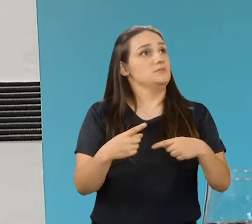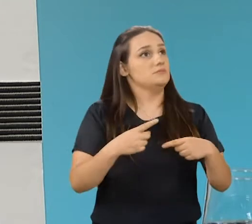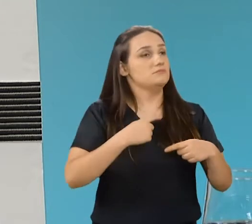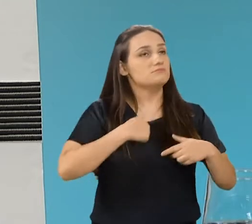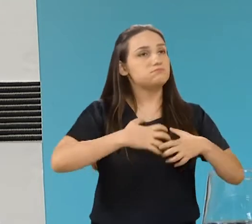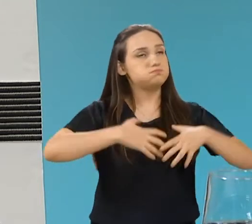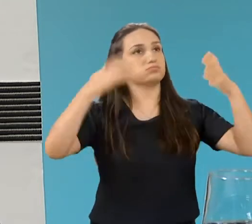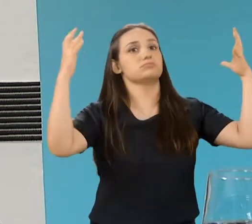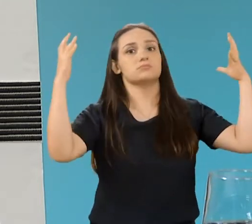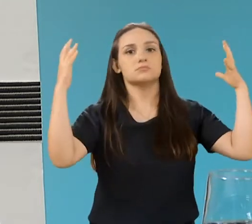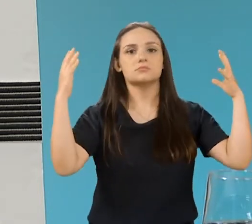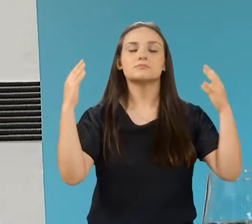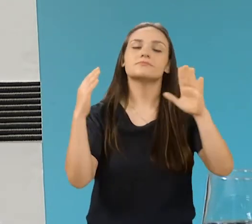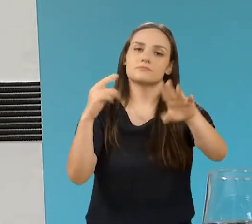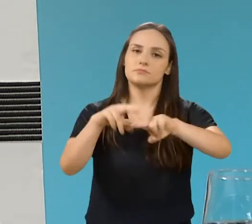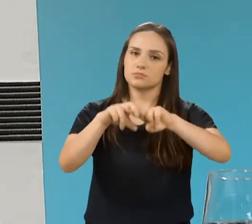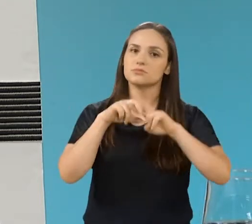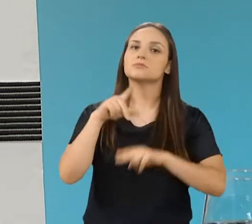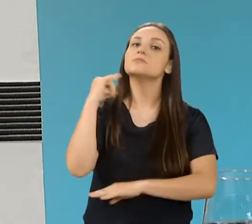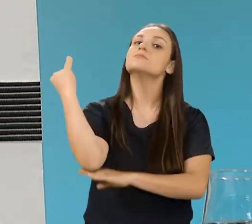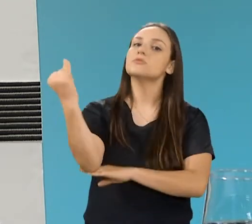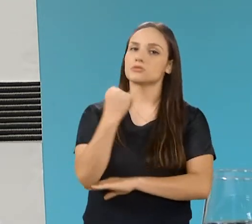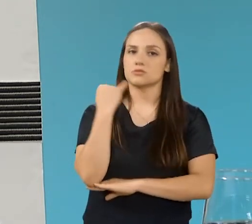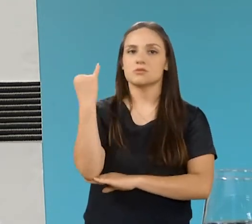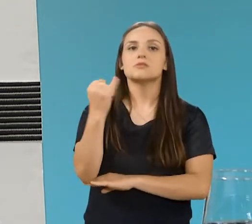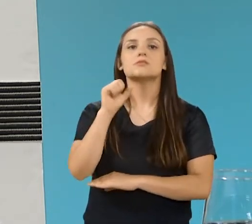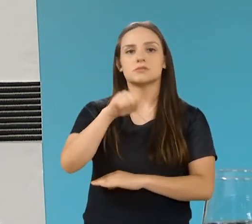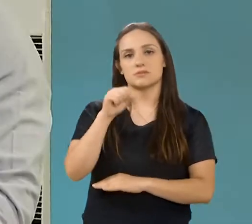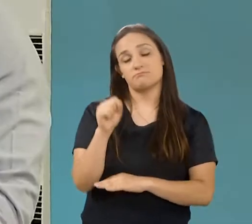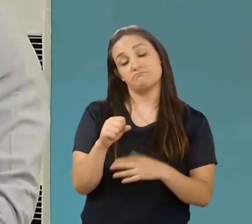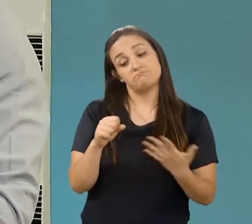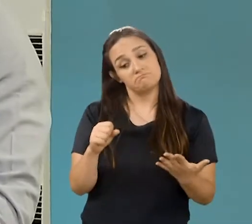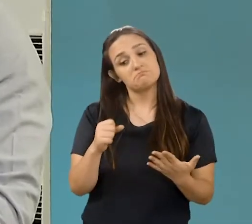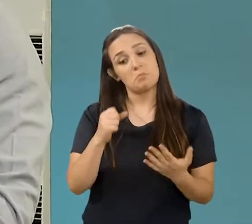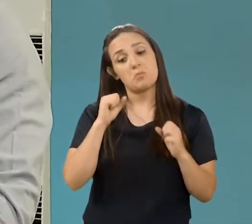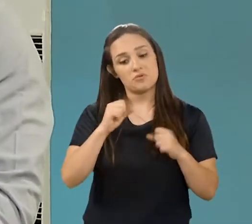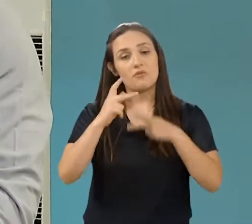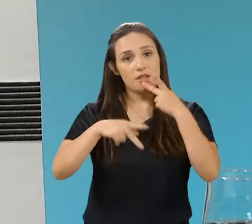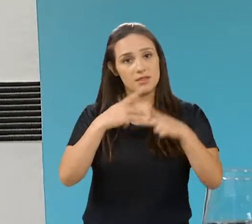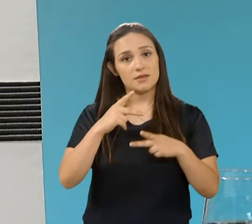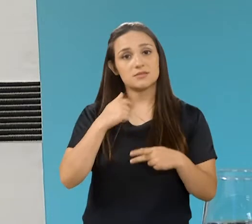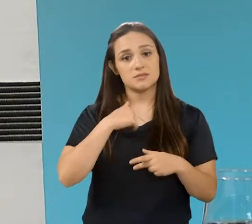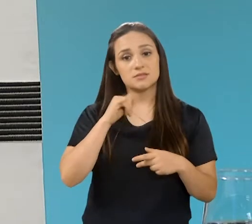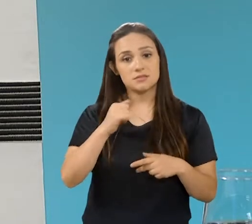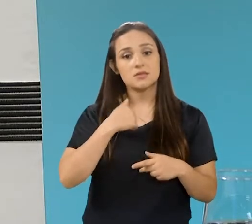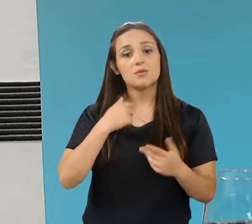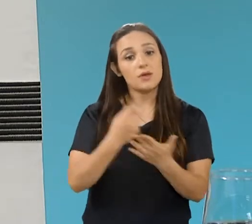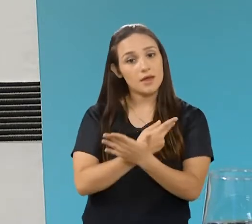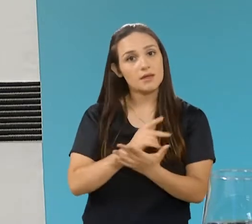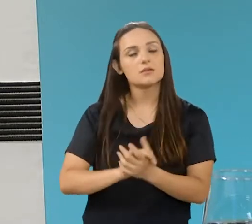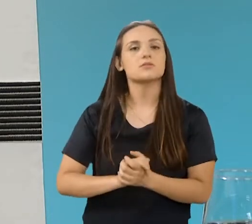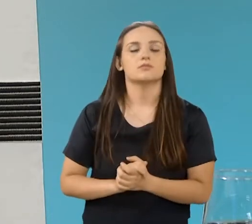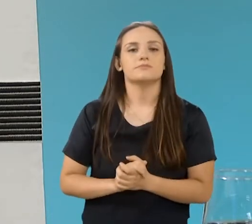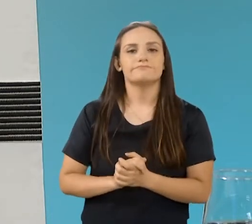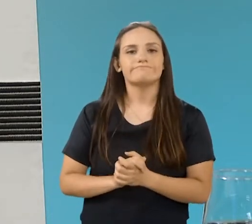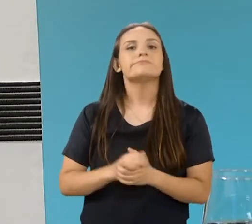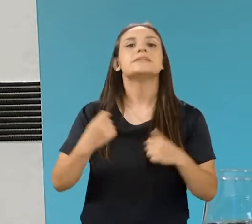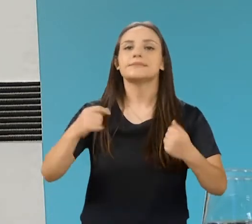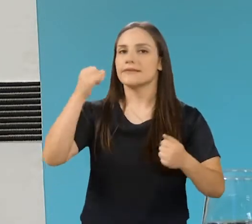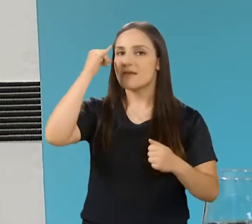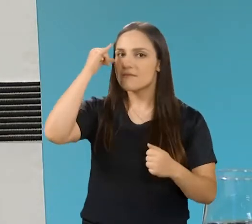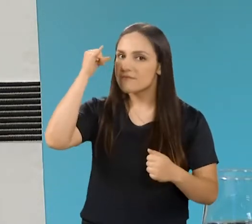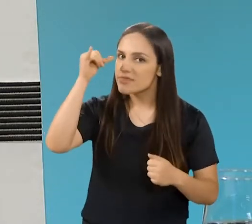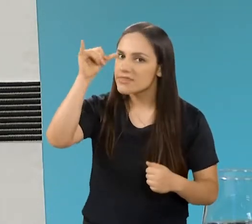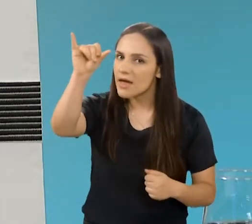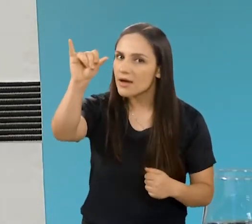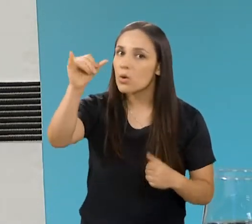Então é muito importante, Alessandro, me corrija se estiver errado, Alessandro, a prevenção. E isso passa